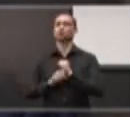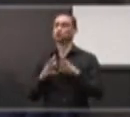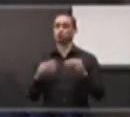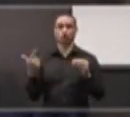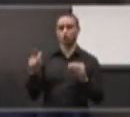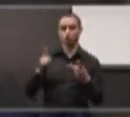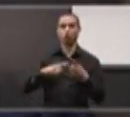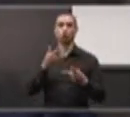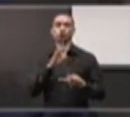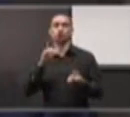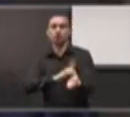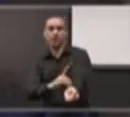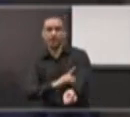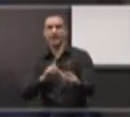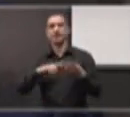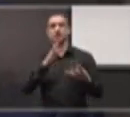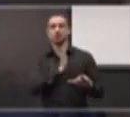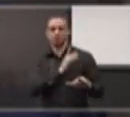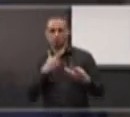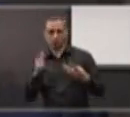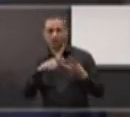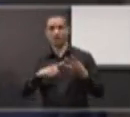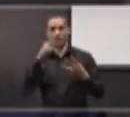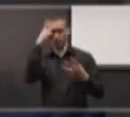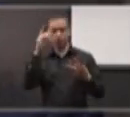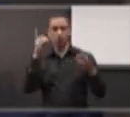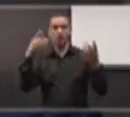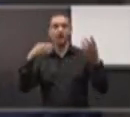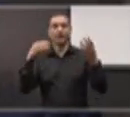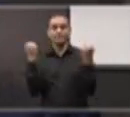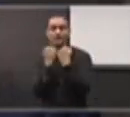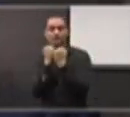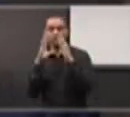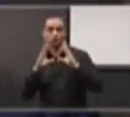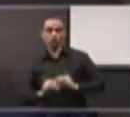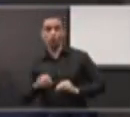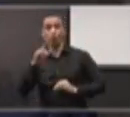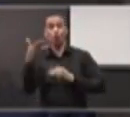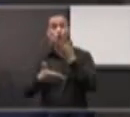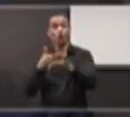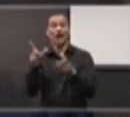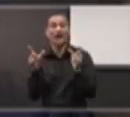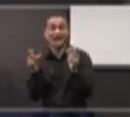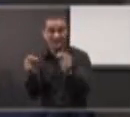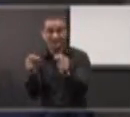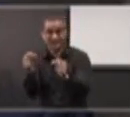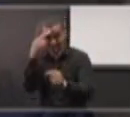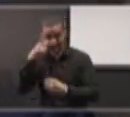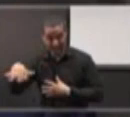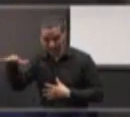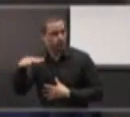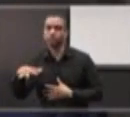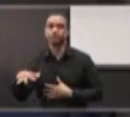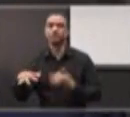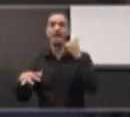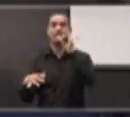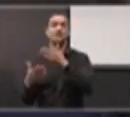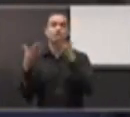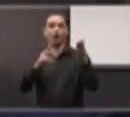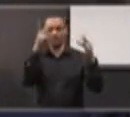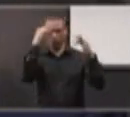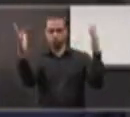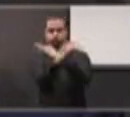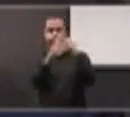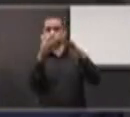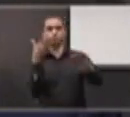nefropata, diabético, o indivíduo imunodeprimido em tratamento oncológico, que ele evite participar de